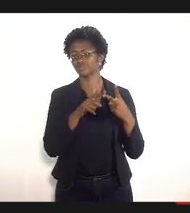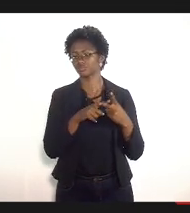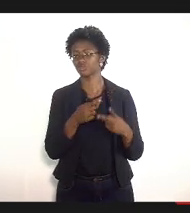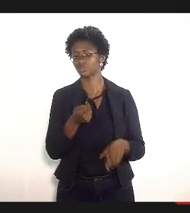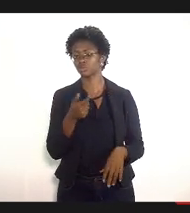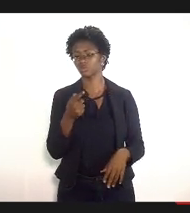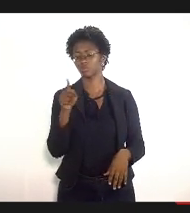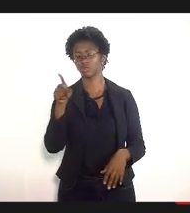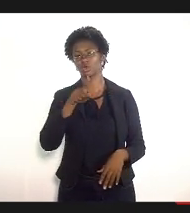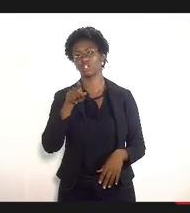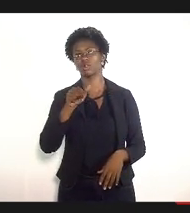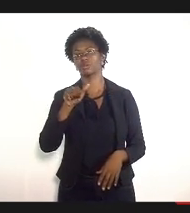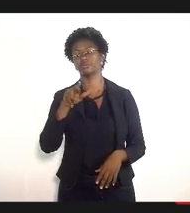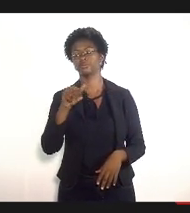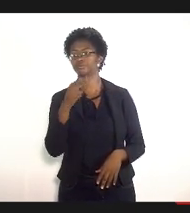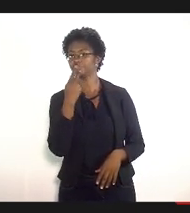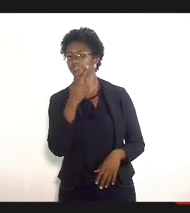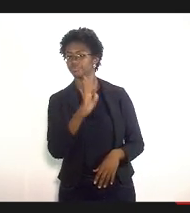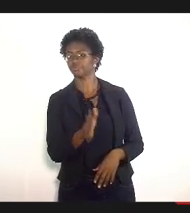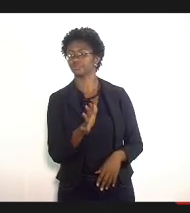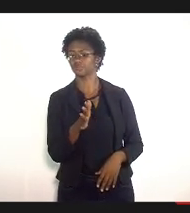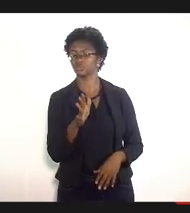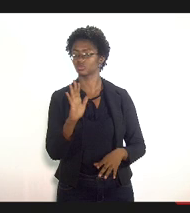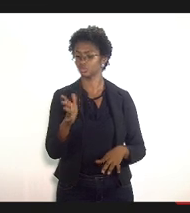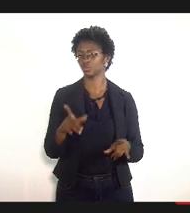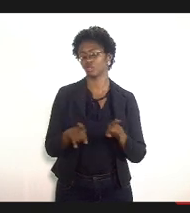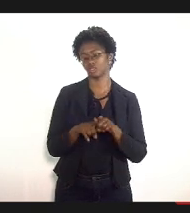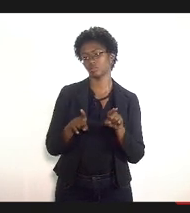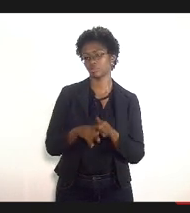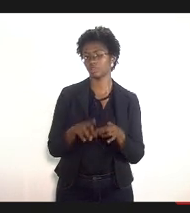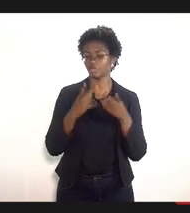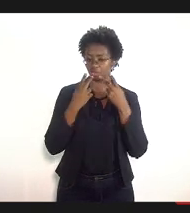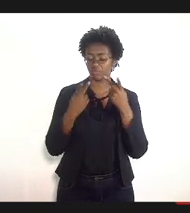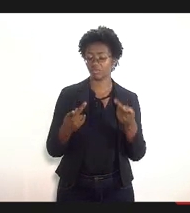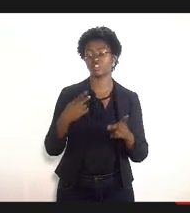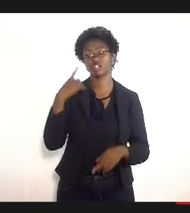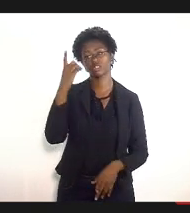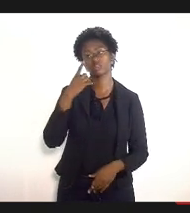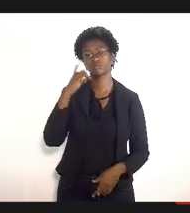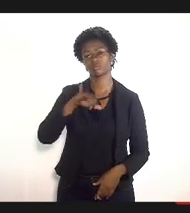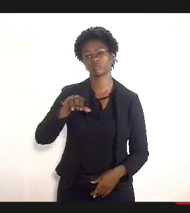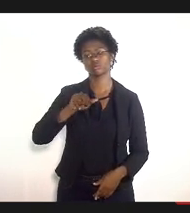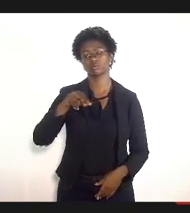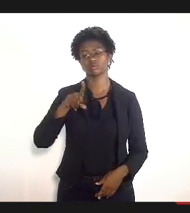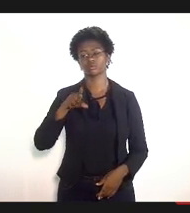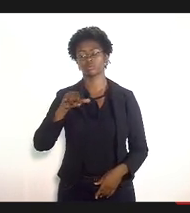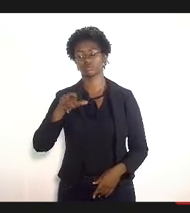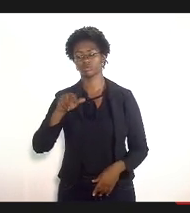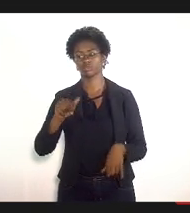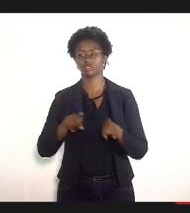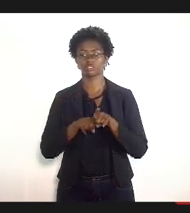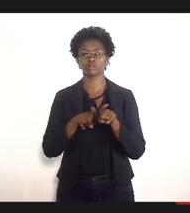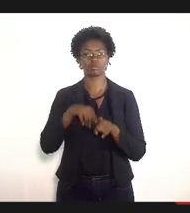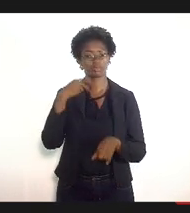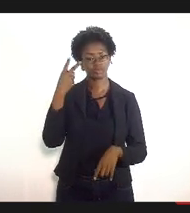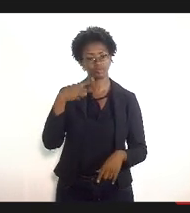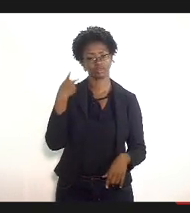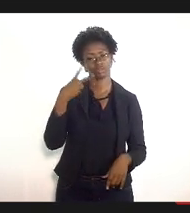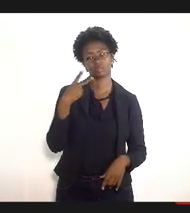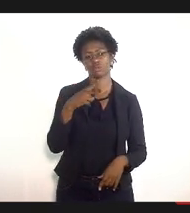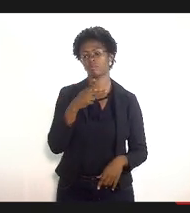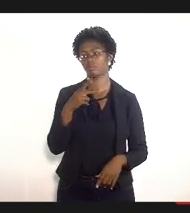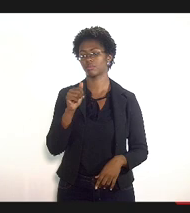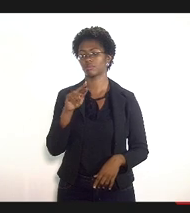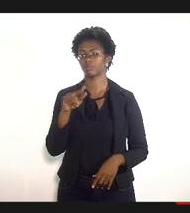companheira Zaira falou, né, que está também na fala da deputada Jandira, do deputado, do vereador Paulo Pinheiro.